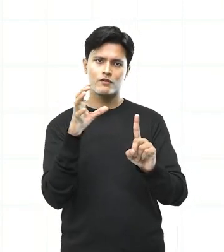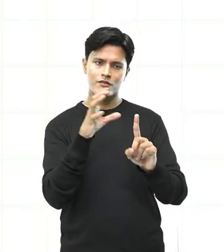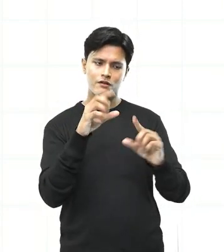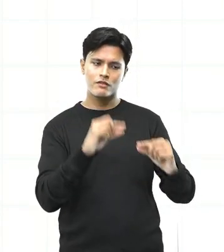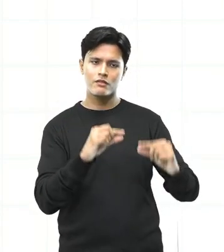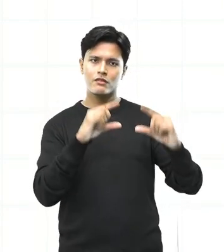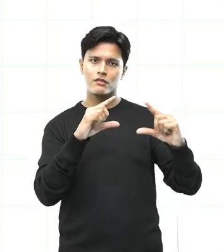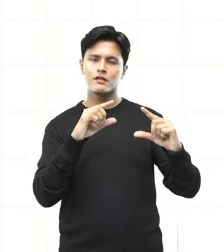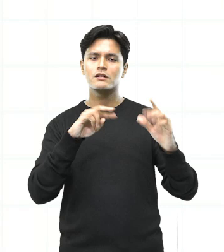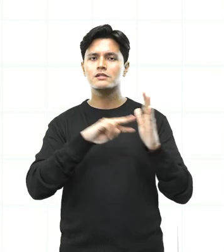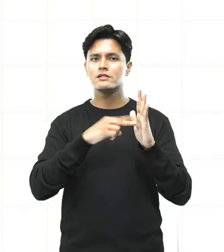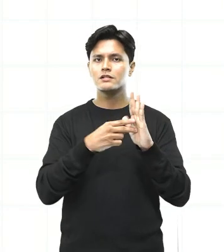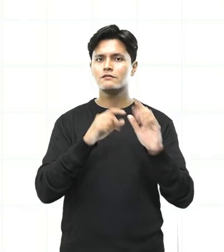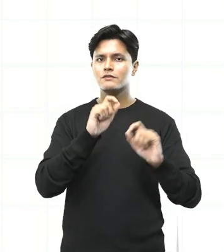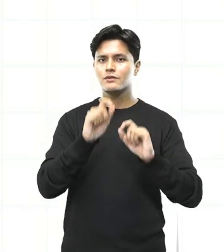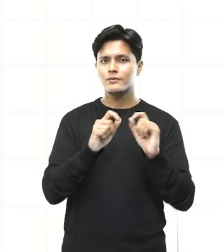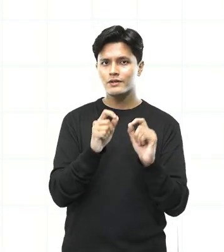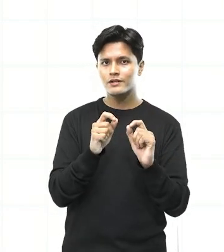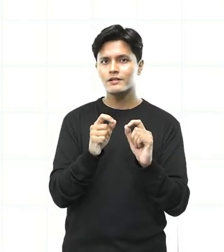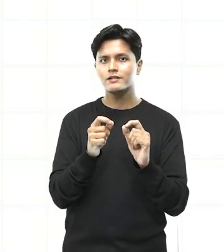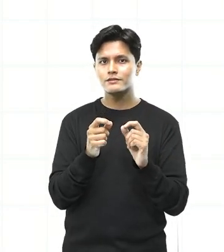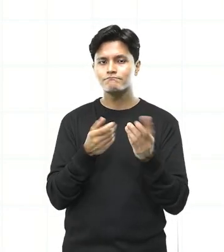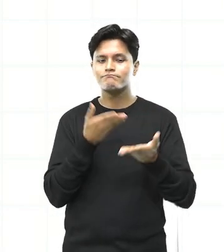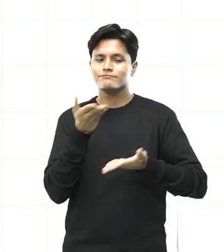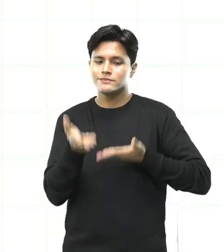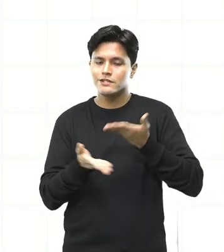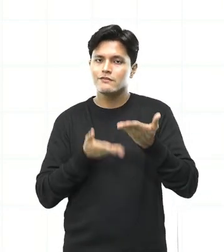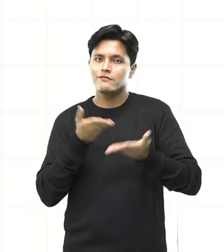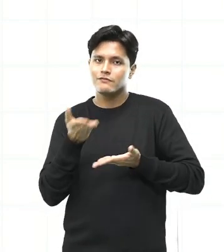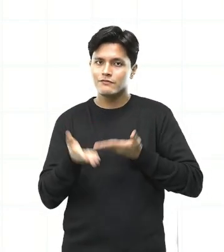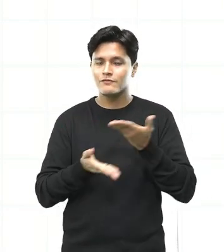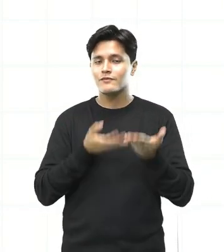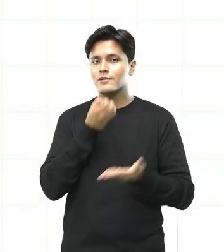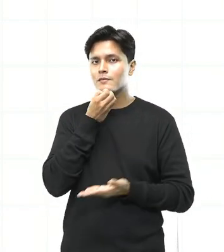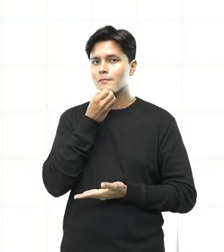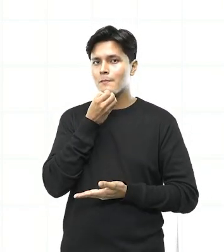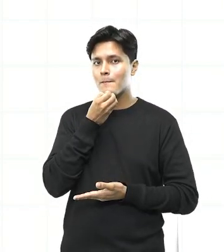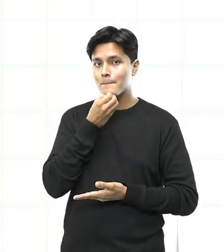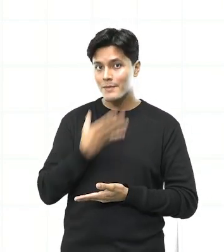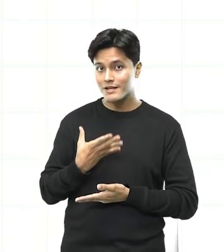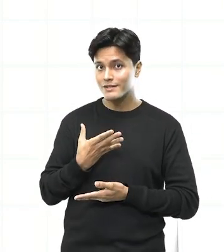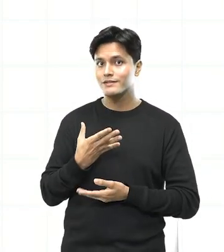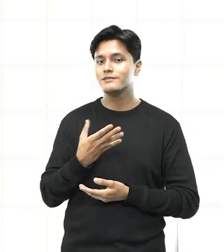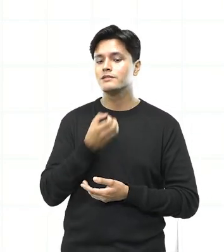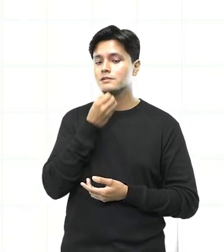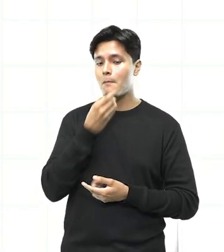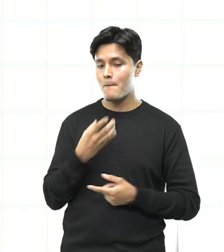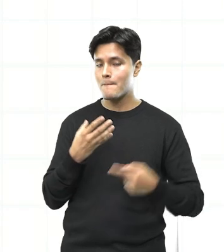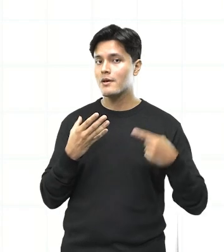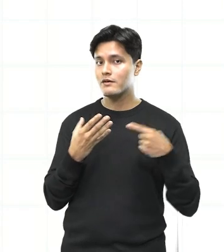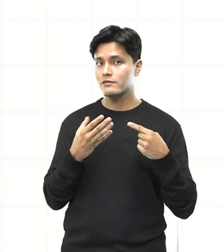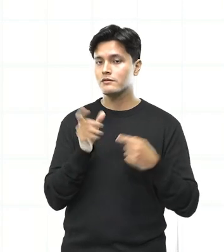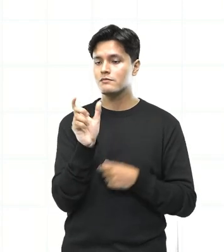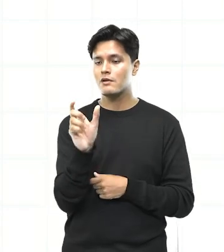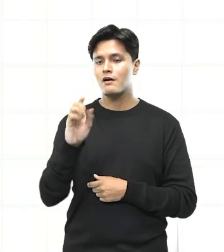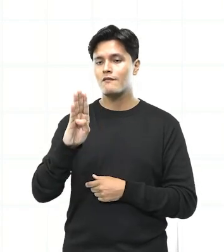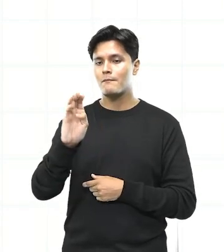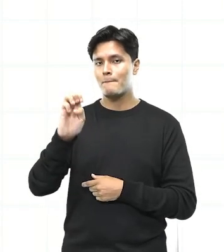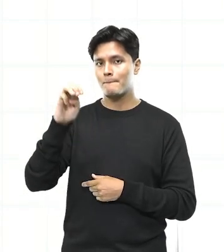né, olha só, servir bem, está intensificando ali esse servir, né? Servir mal também traz